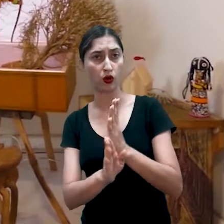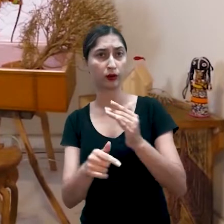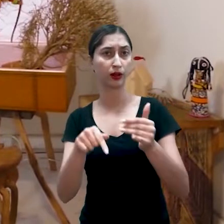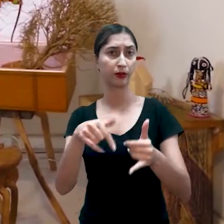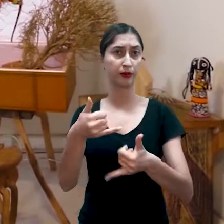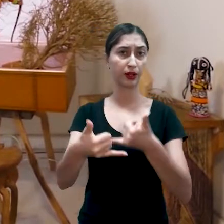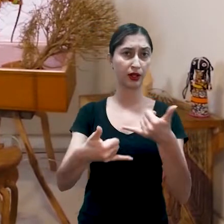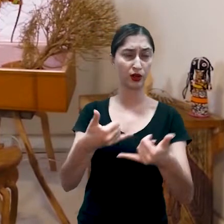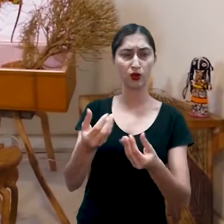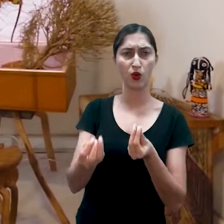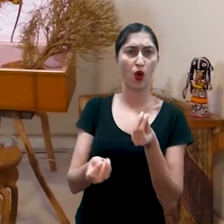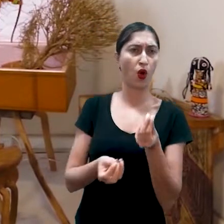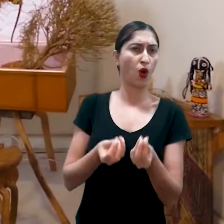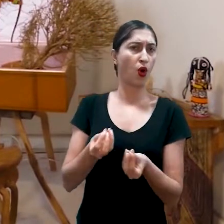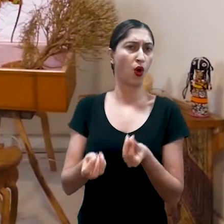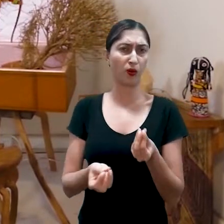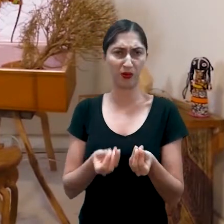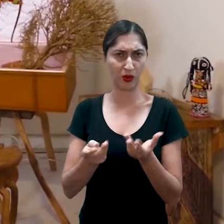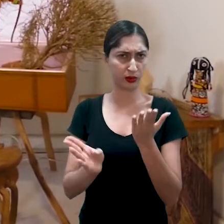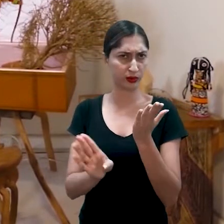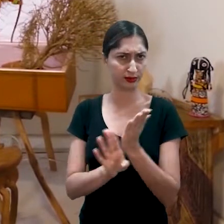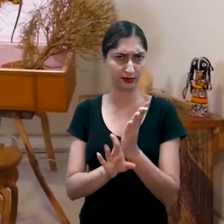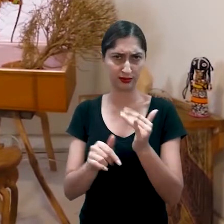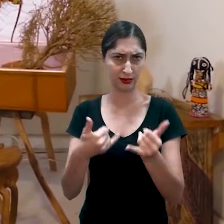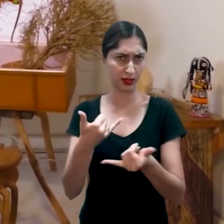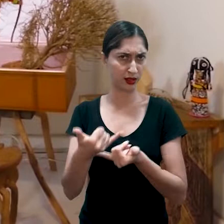que um brinquedo é achado.